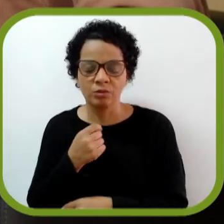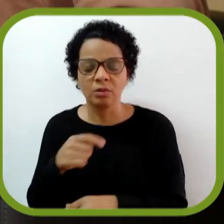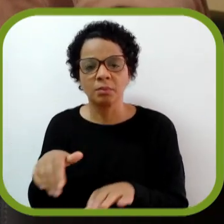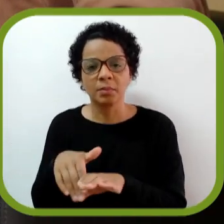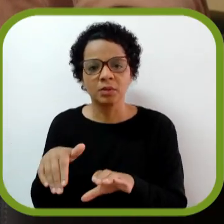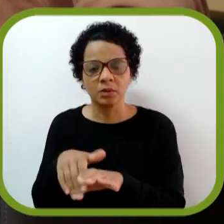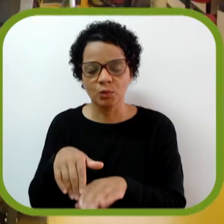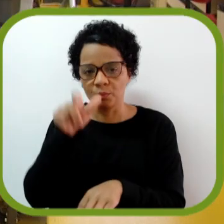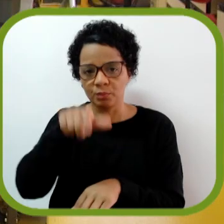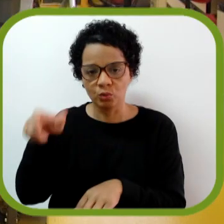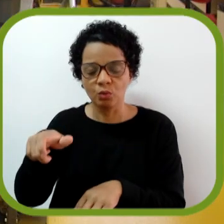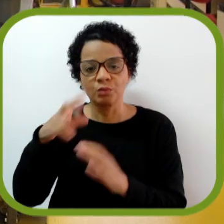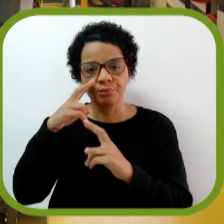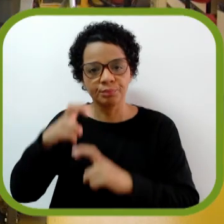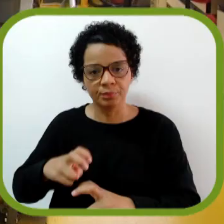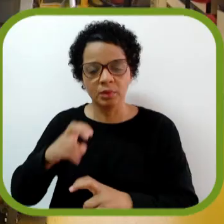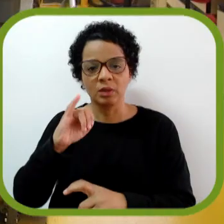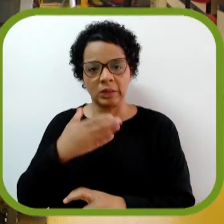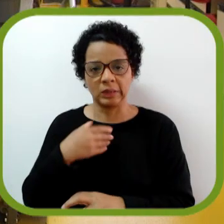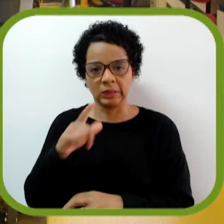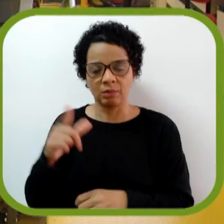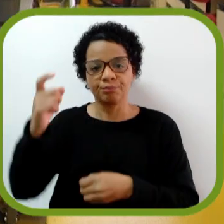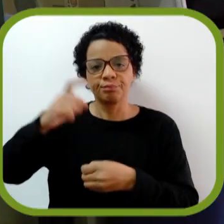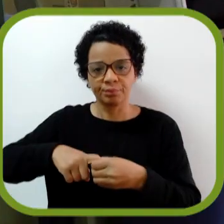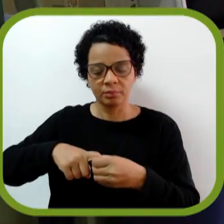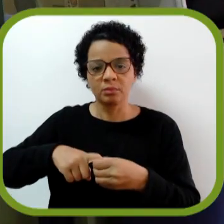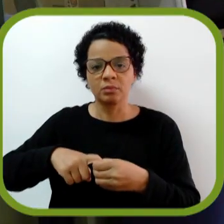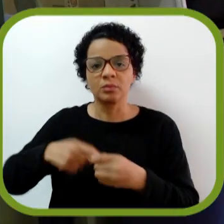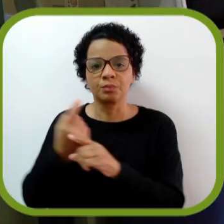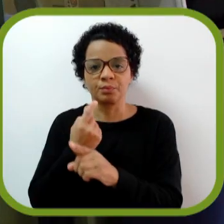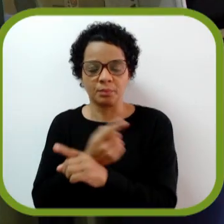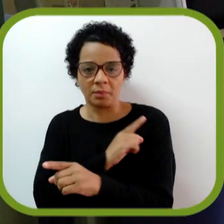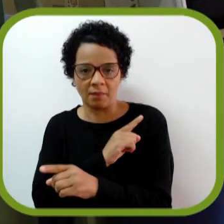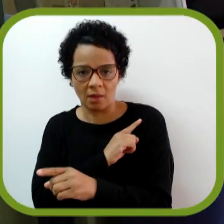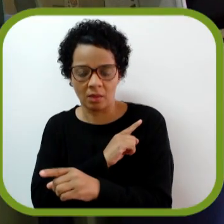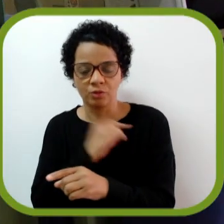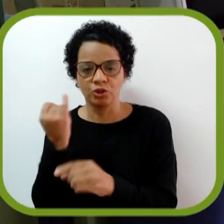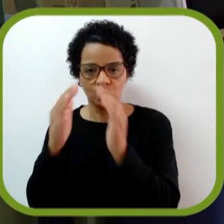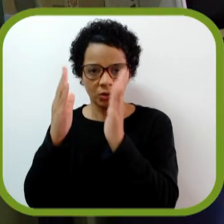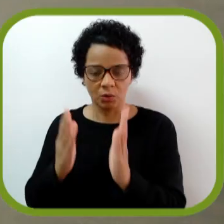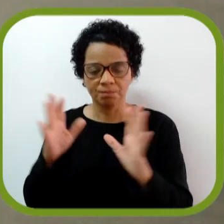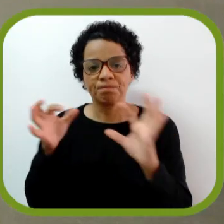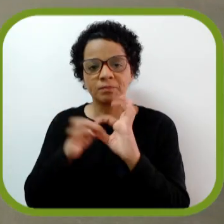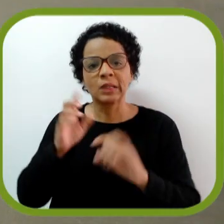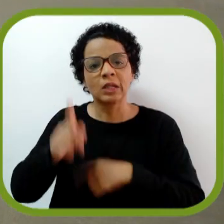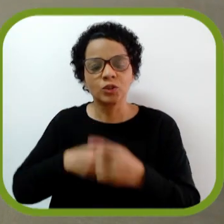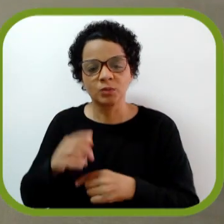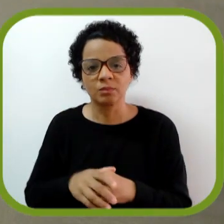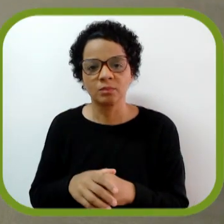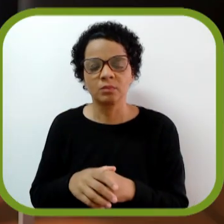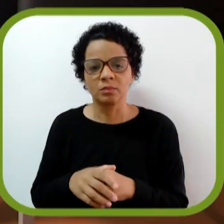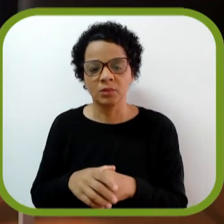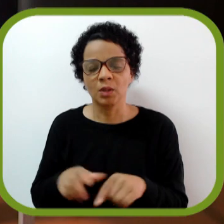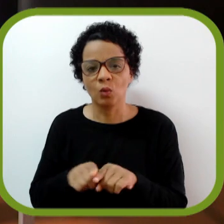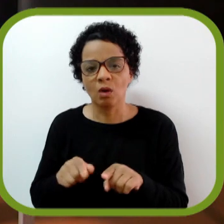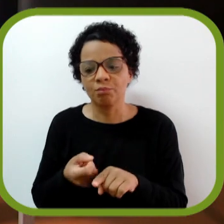onde participam investigadores do IDL, que é um projeto em parceria com instituições privadas e que está relacionado com o